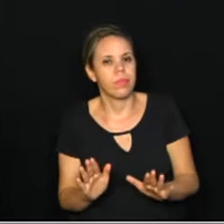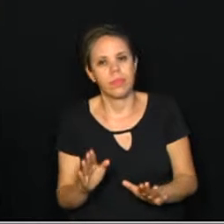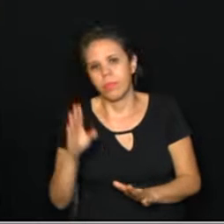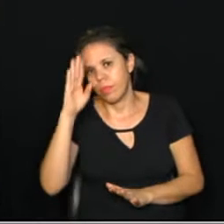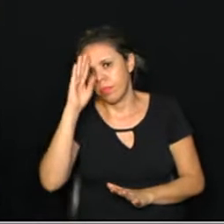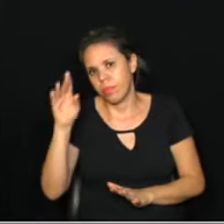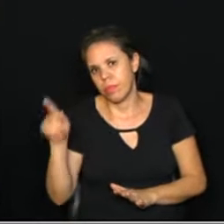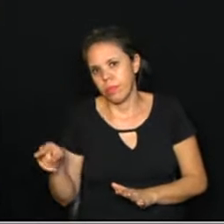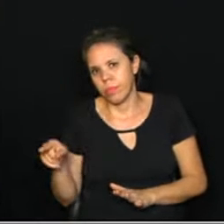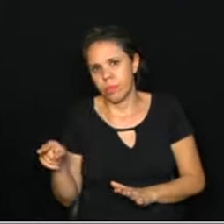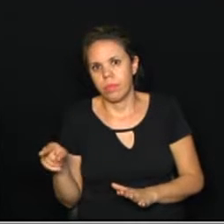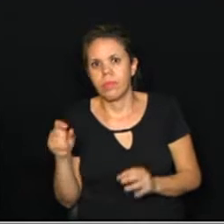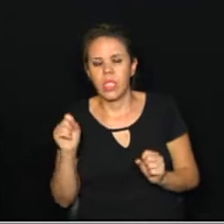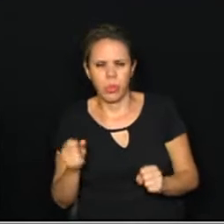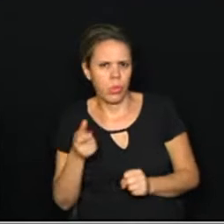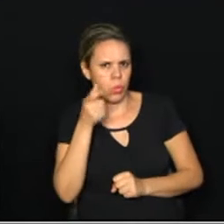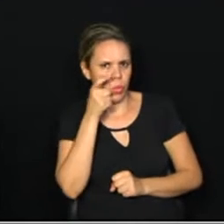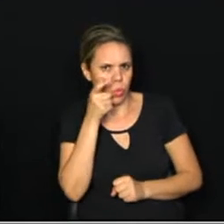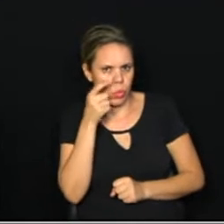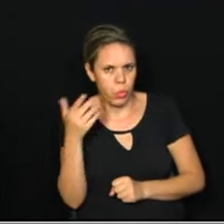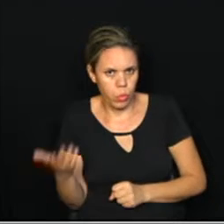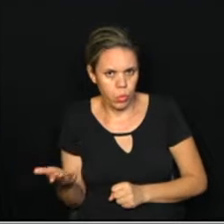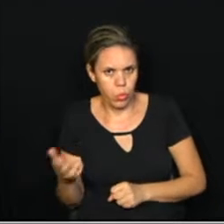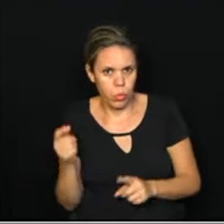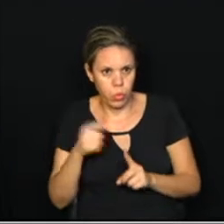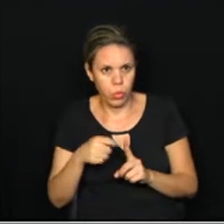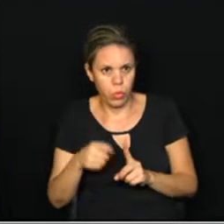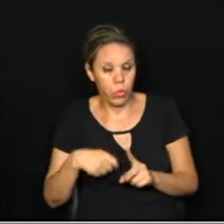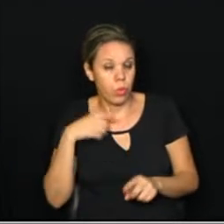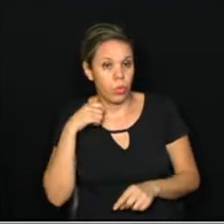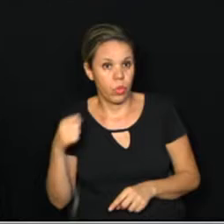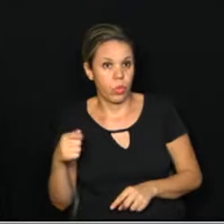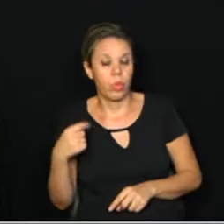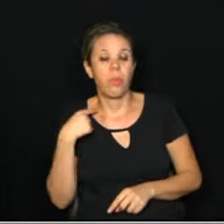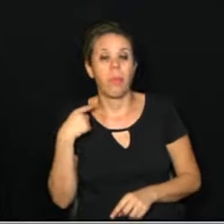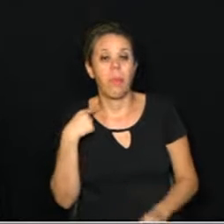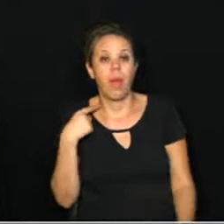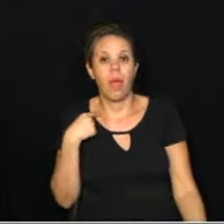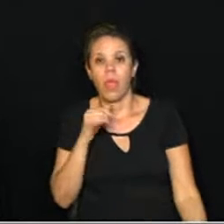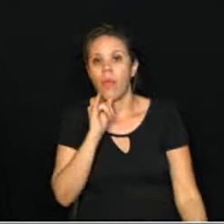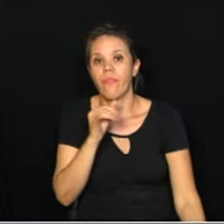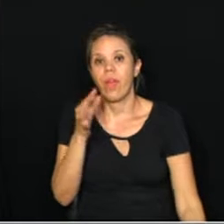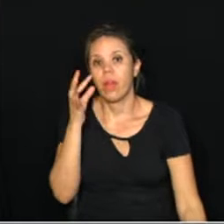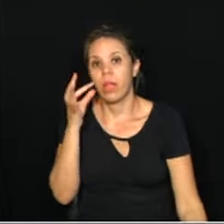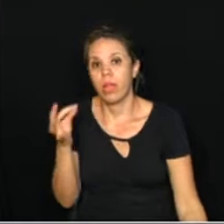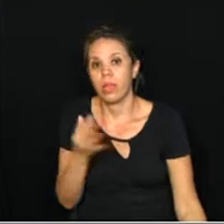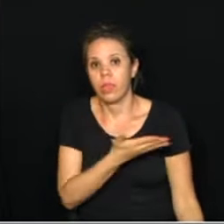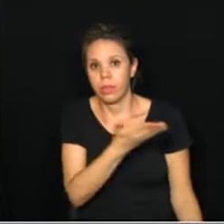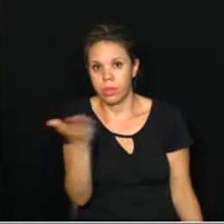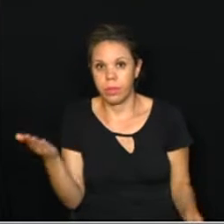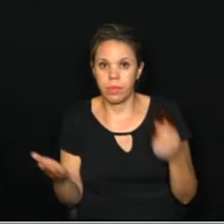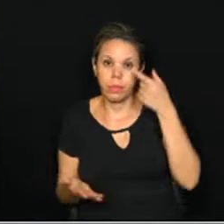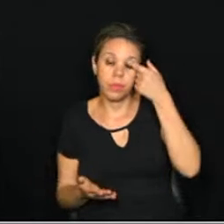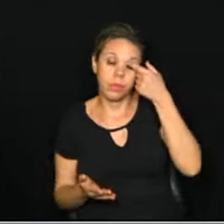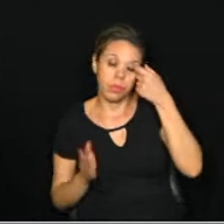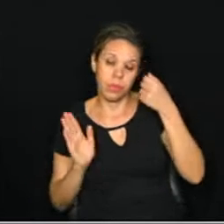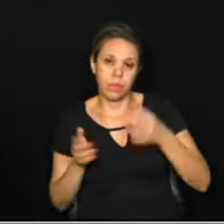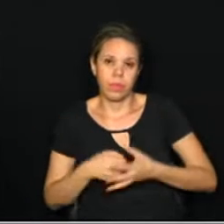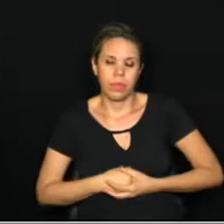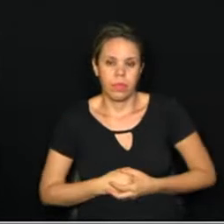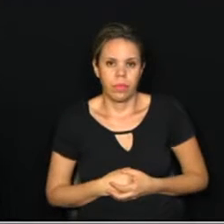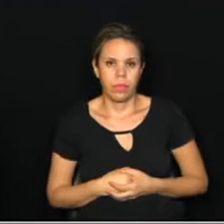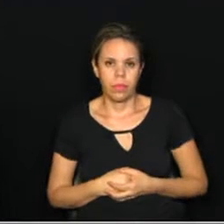no caso, a gente pode observar os meses de abril e maio, que eu chamo a atenção dos senhores, né? Que já é aí